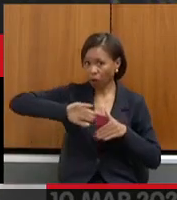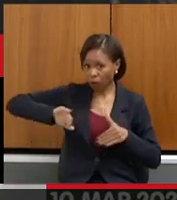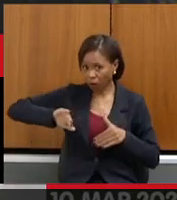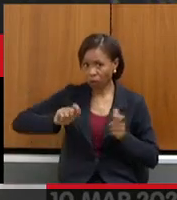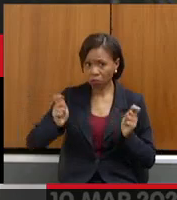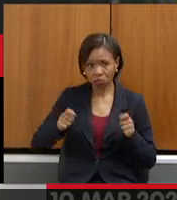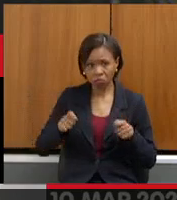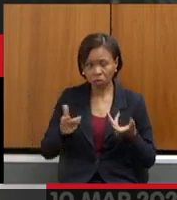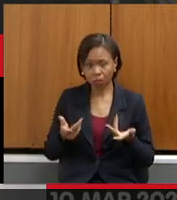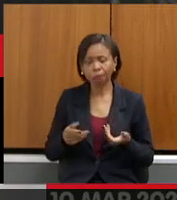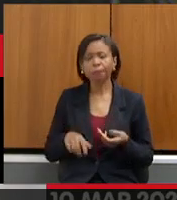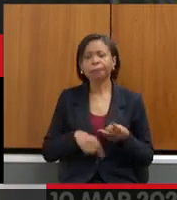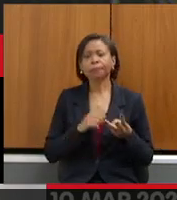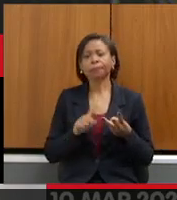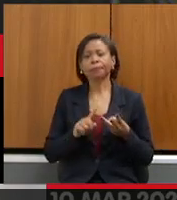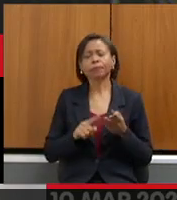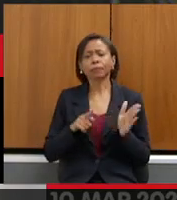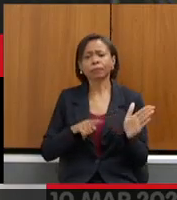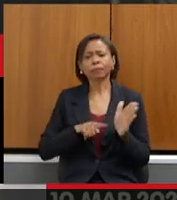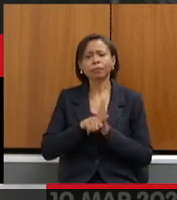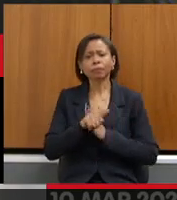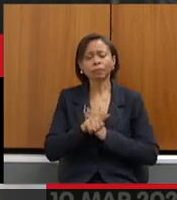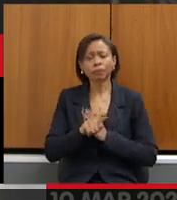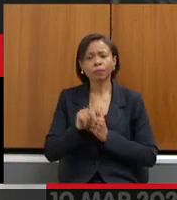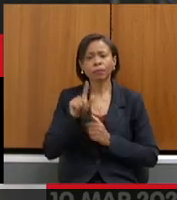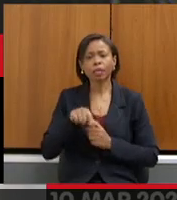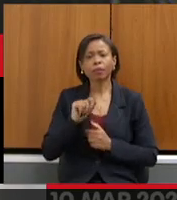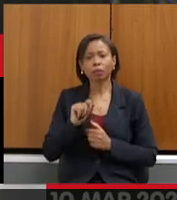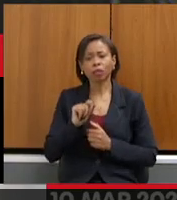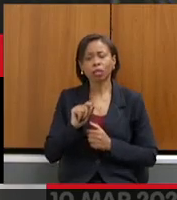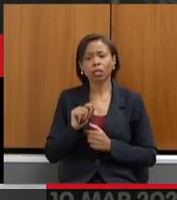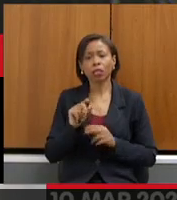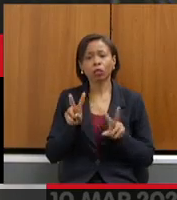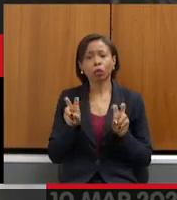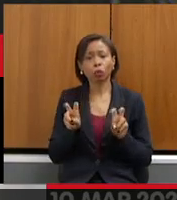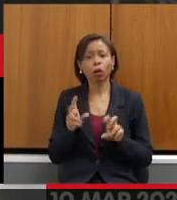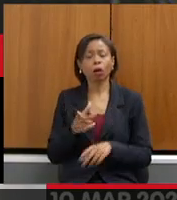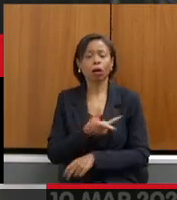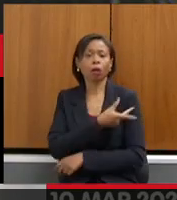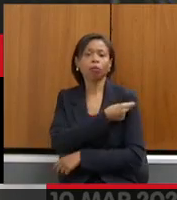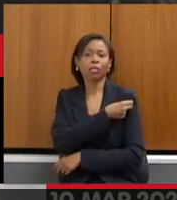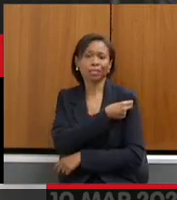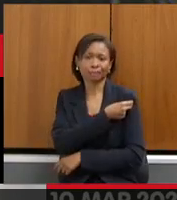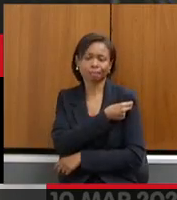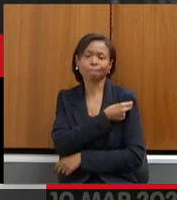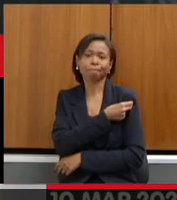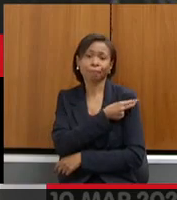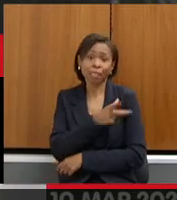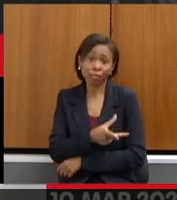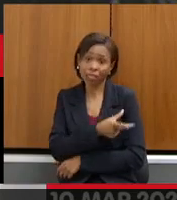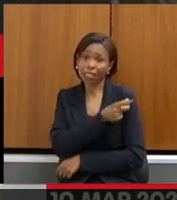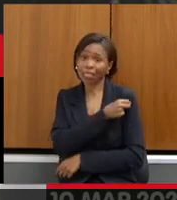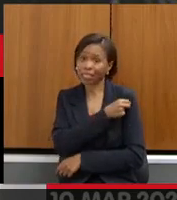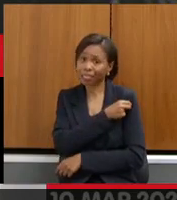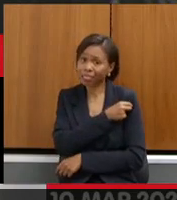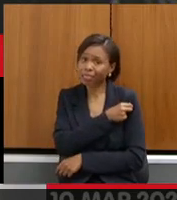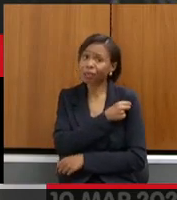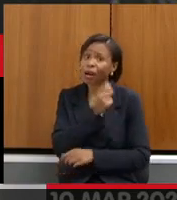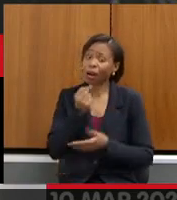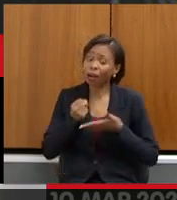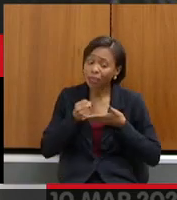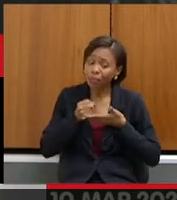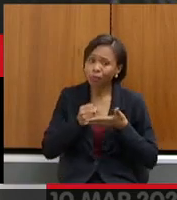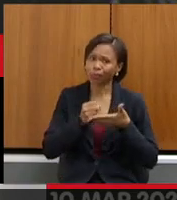e uma terceira pergunta que eu deixo é a vacinação é a nossa grande arma para